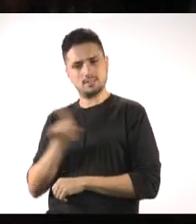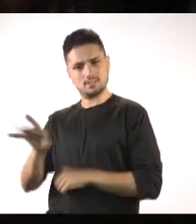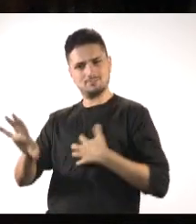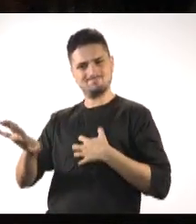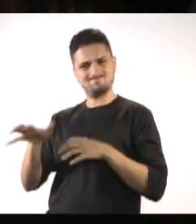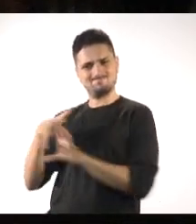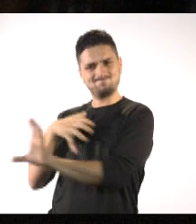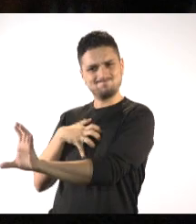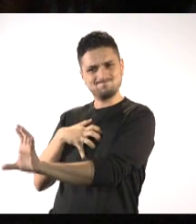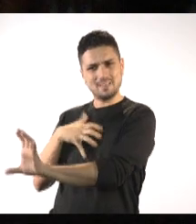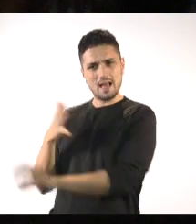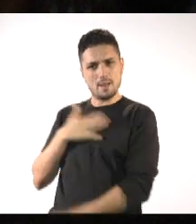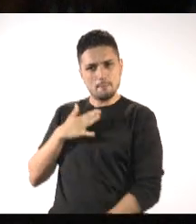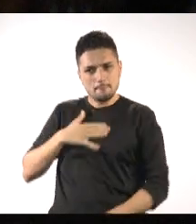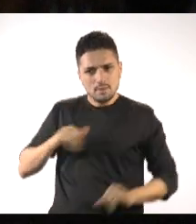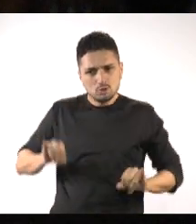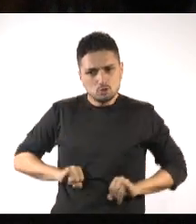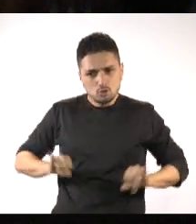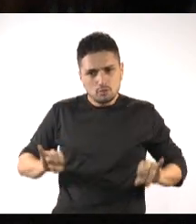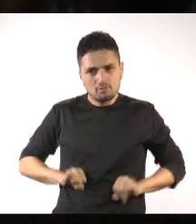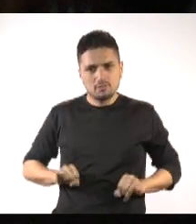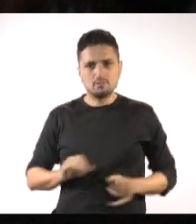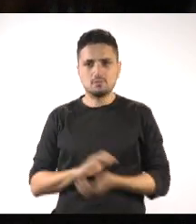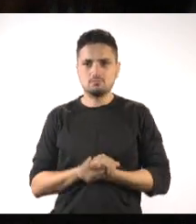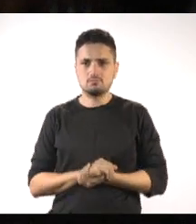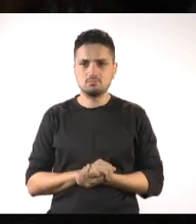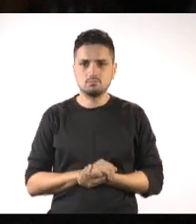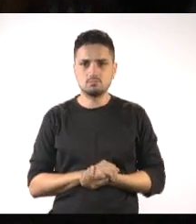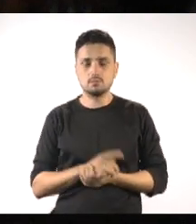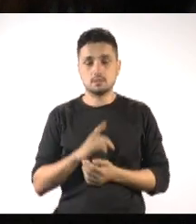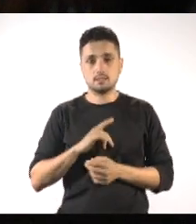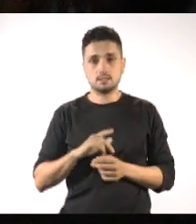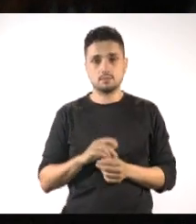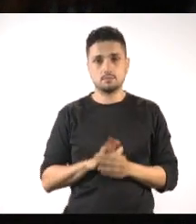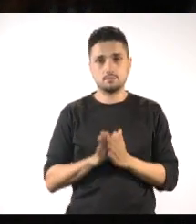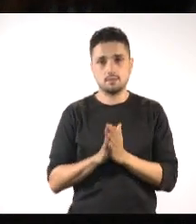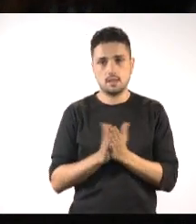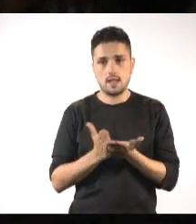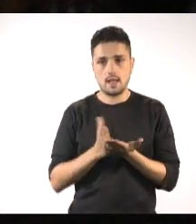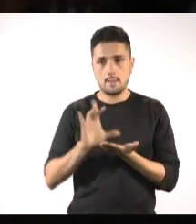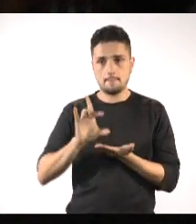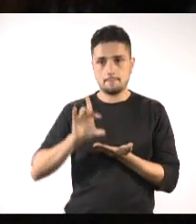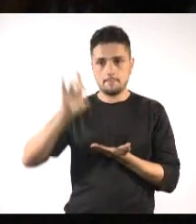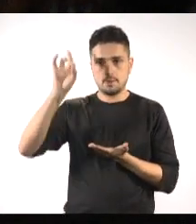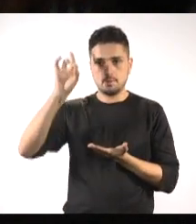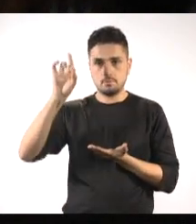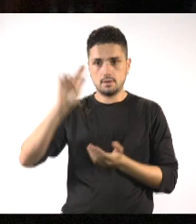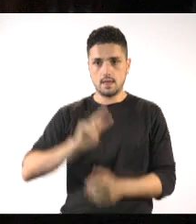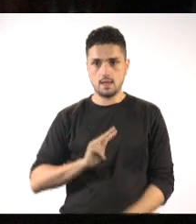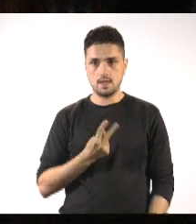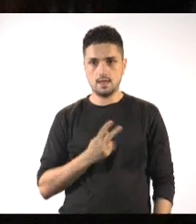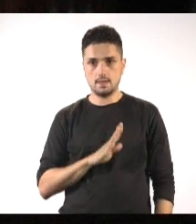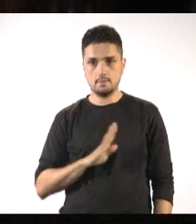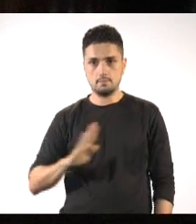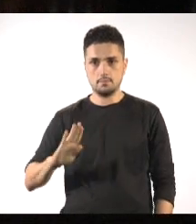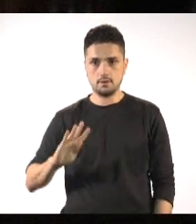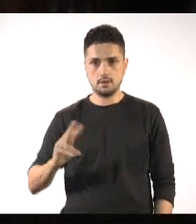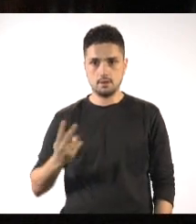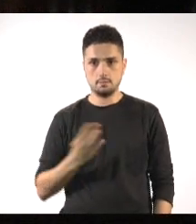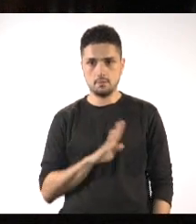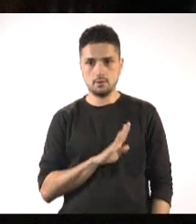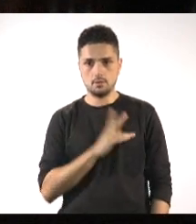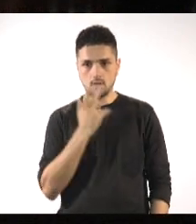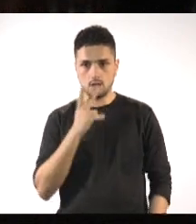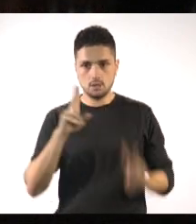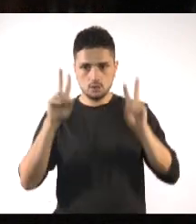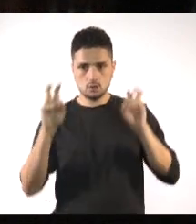aquela dor já é a minha dor. Tem um texto da carta aos Hebreus, falando de Jesus,